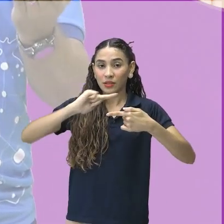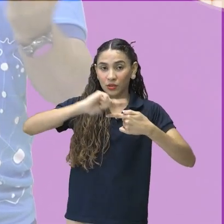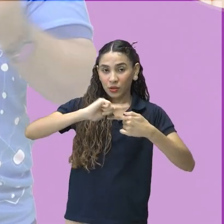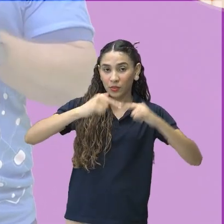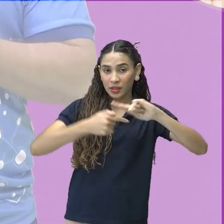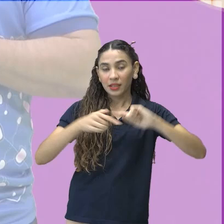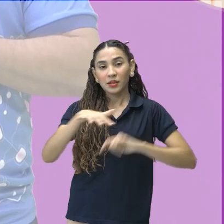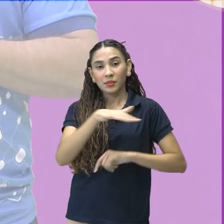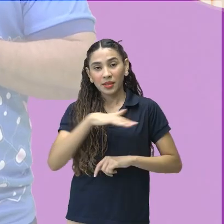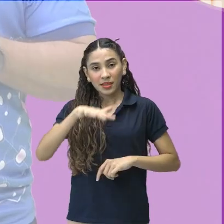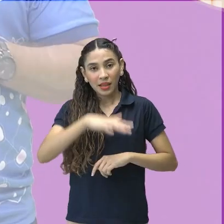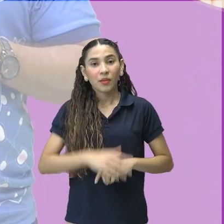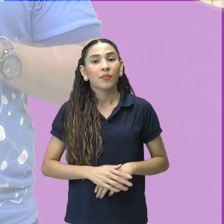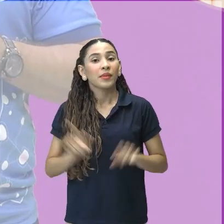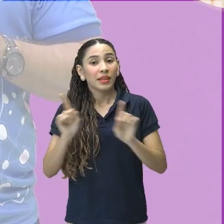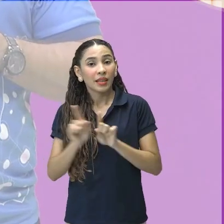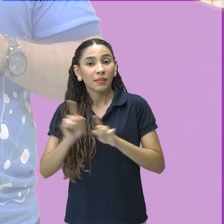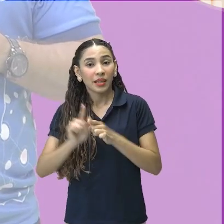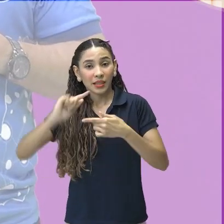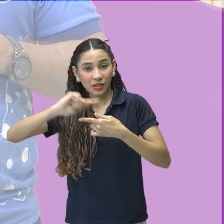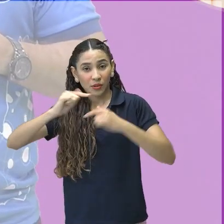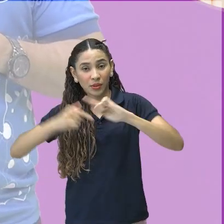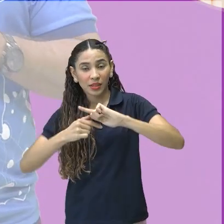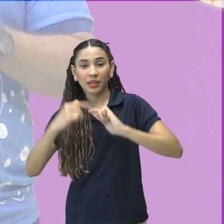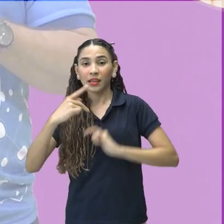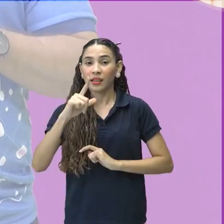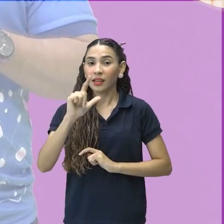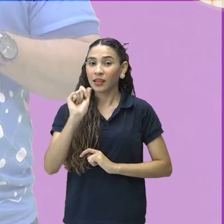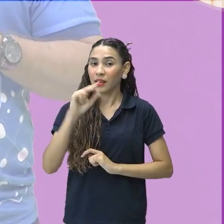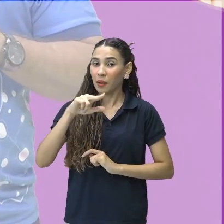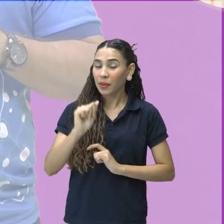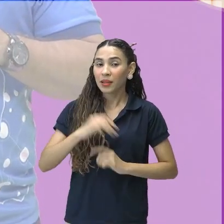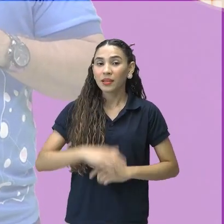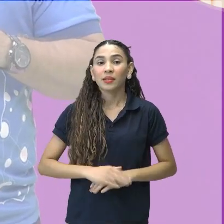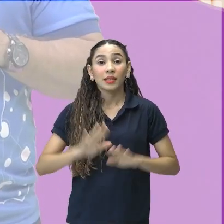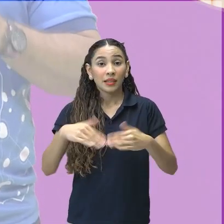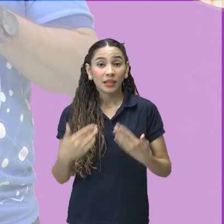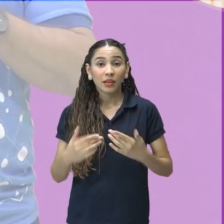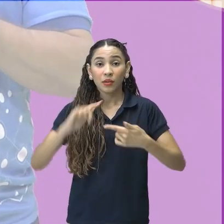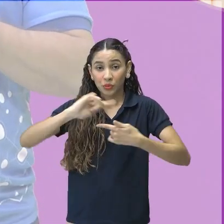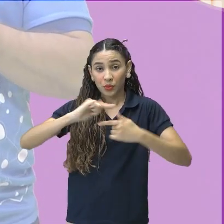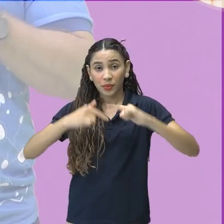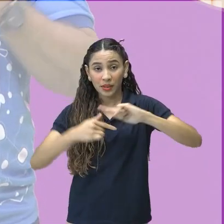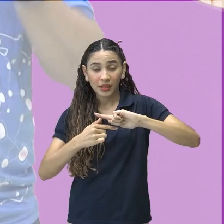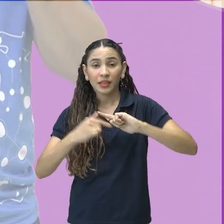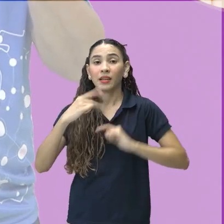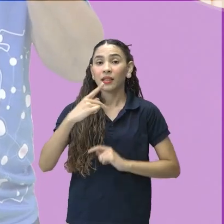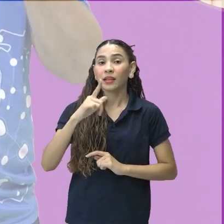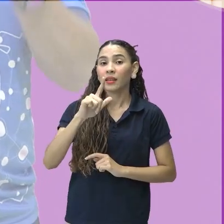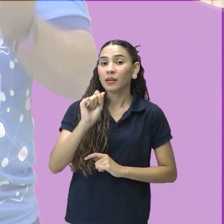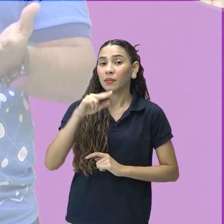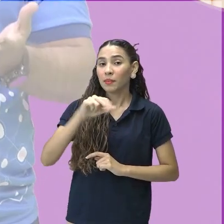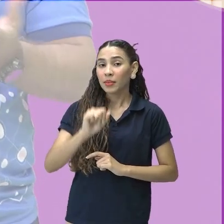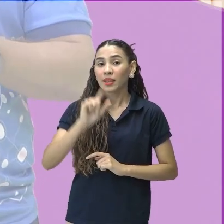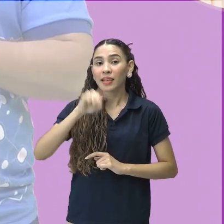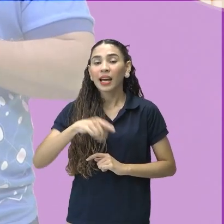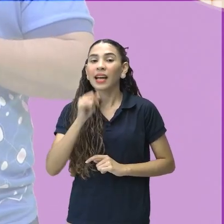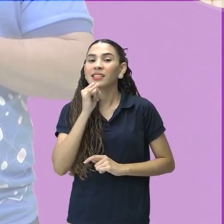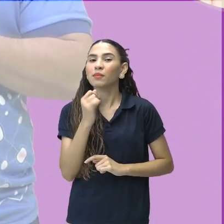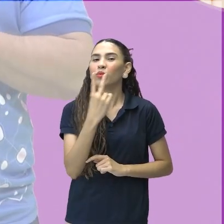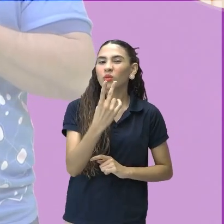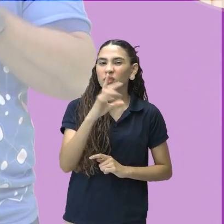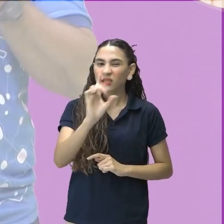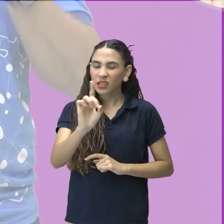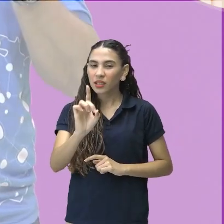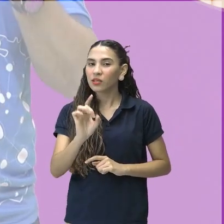geometria espacial e geometria plana. Geometria plana, ela é em 2D, ou seja,